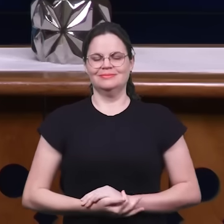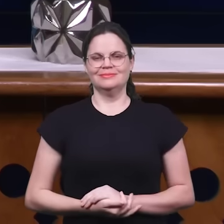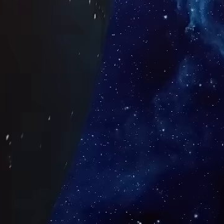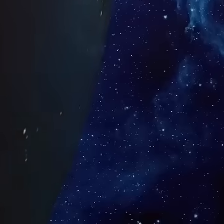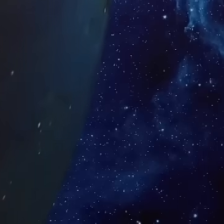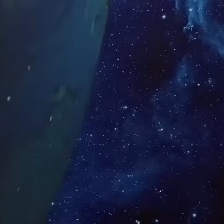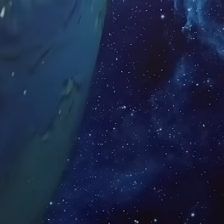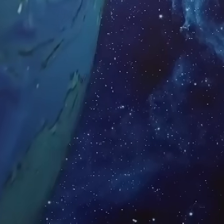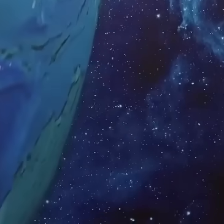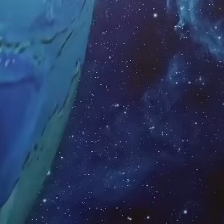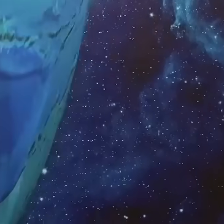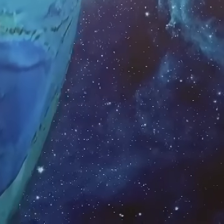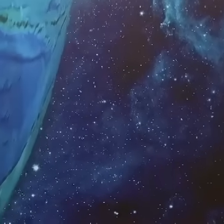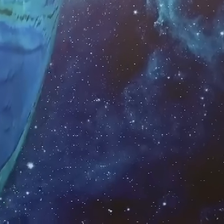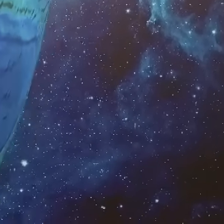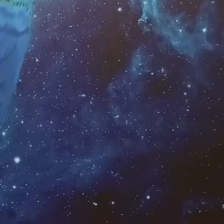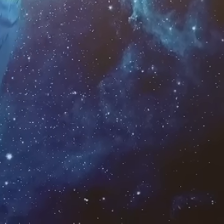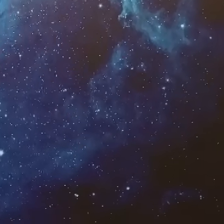Jesus.